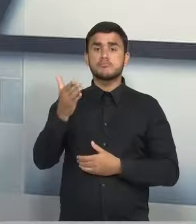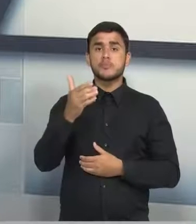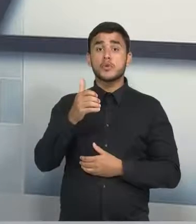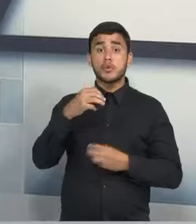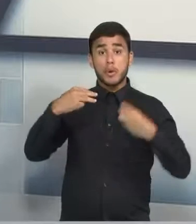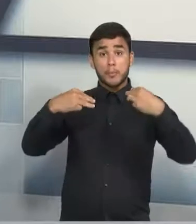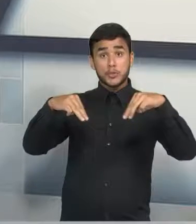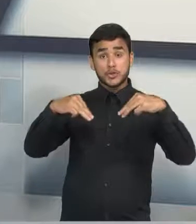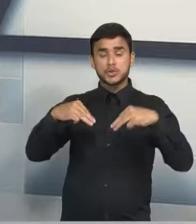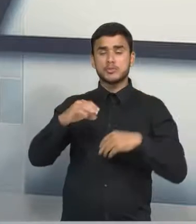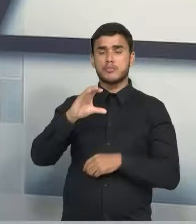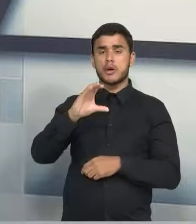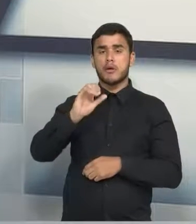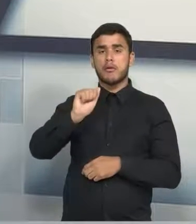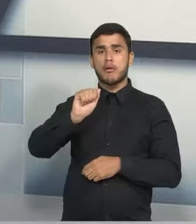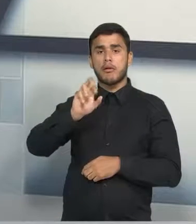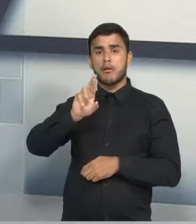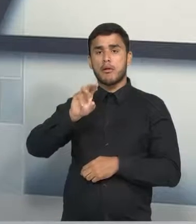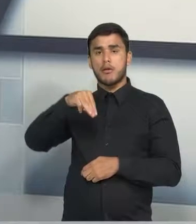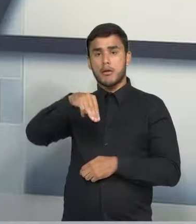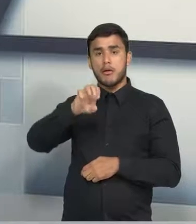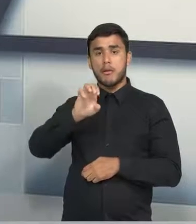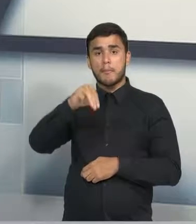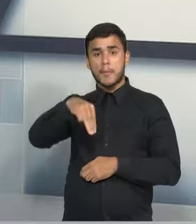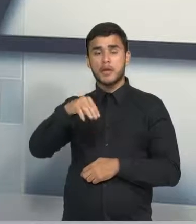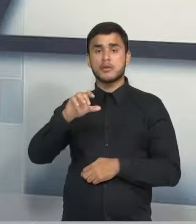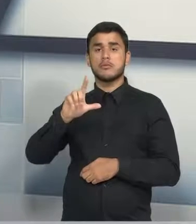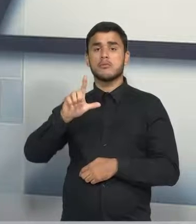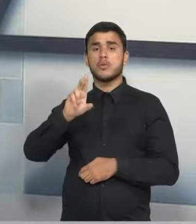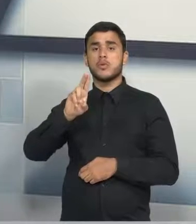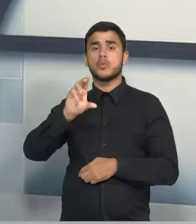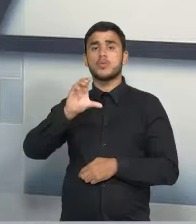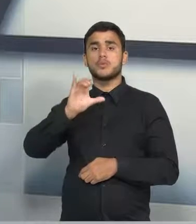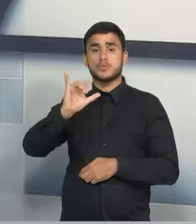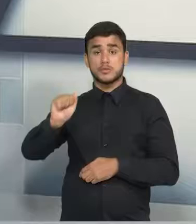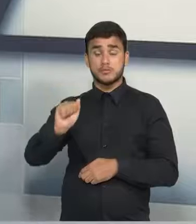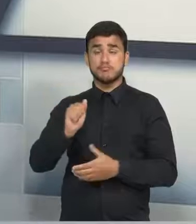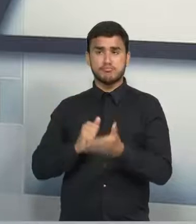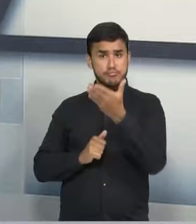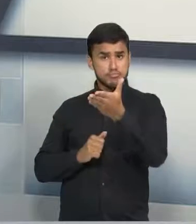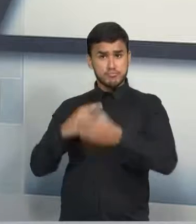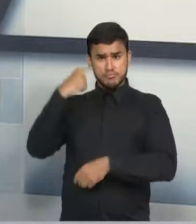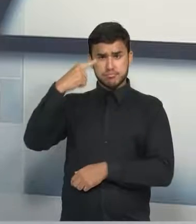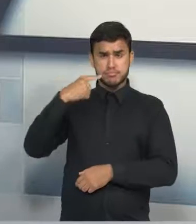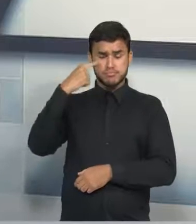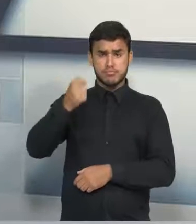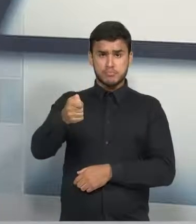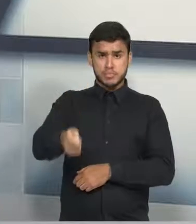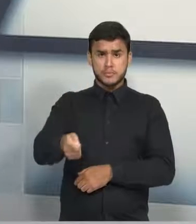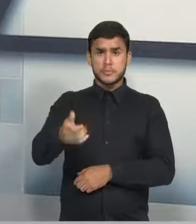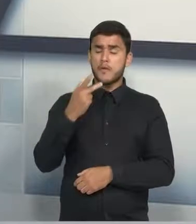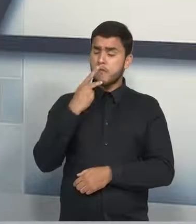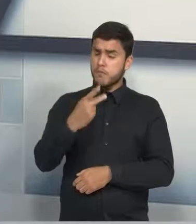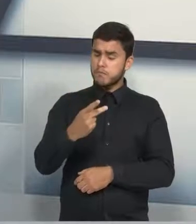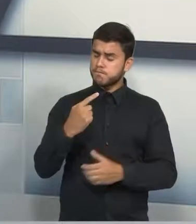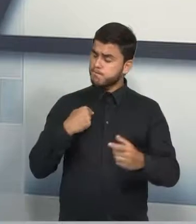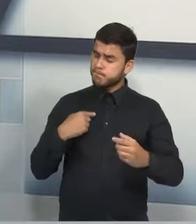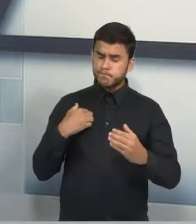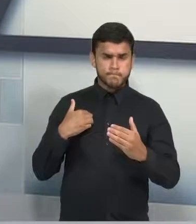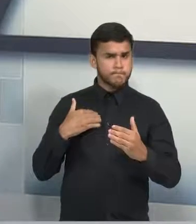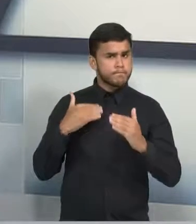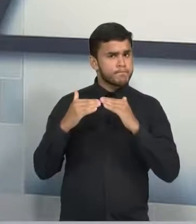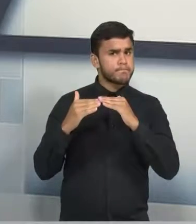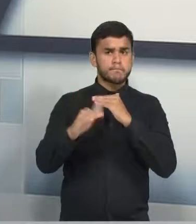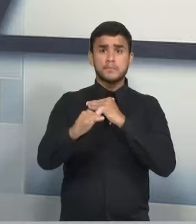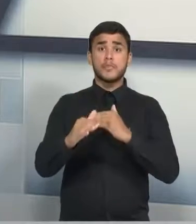a declaração da ministra Carmen Lúcia, quando ela se colocou indignada e disse que